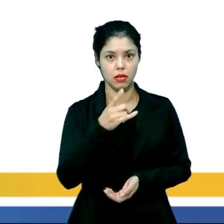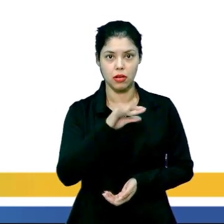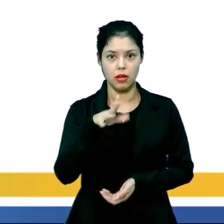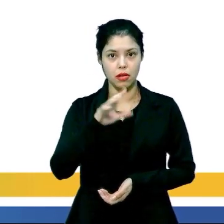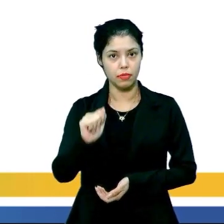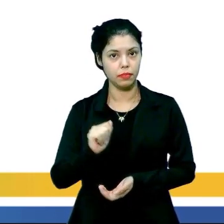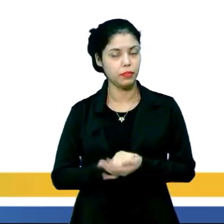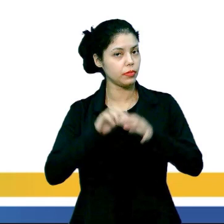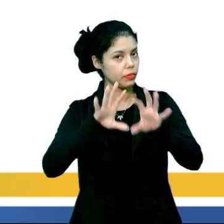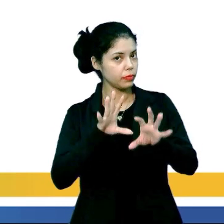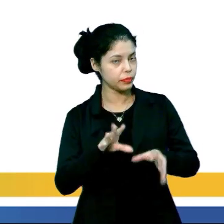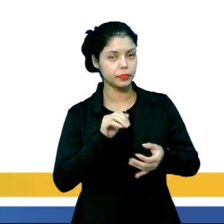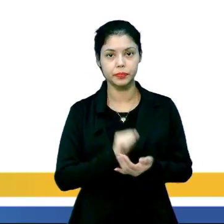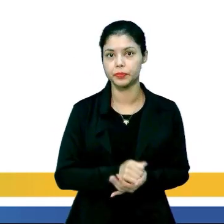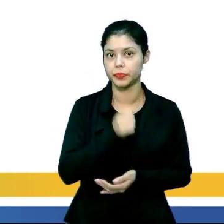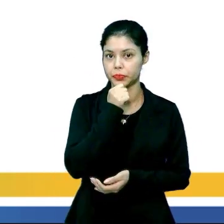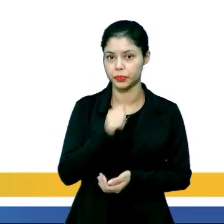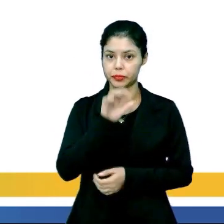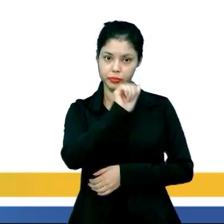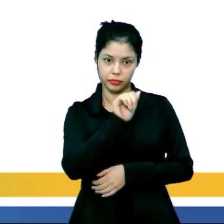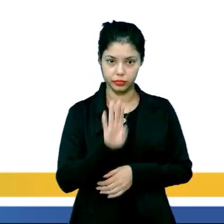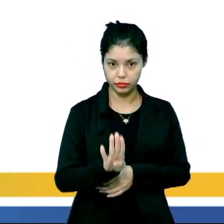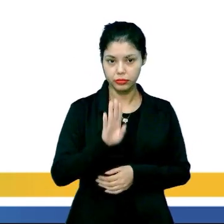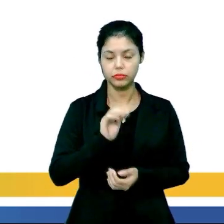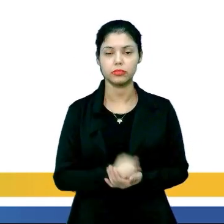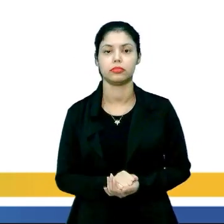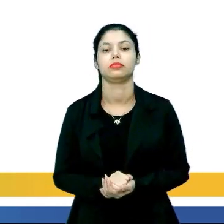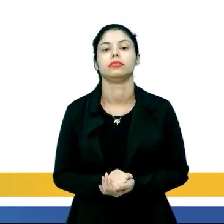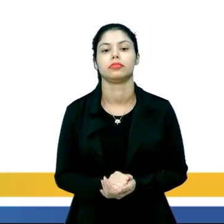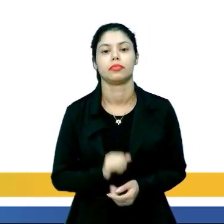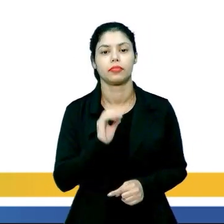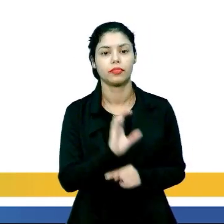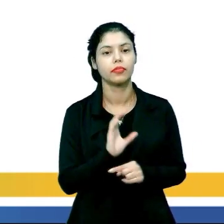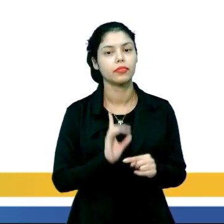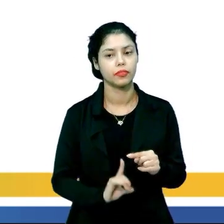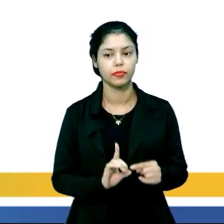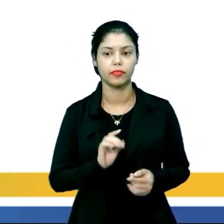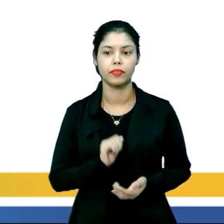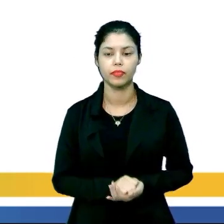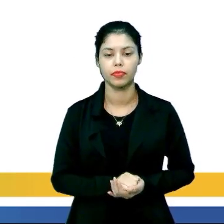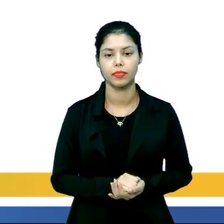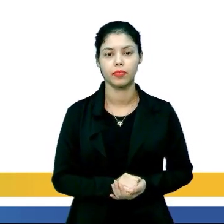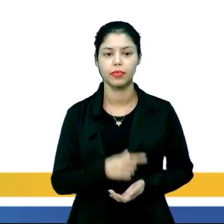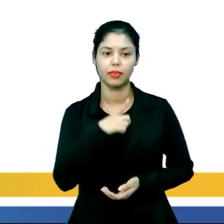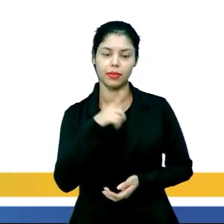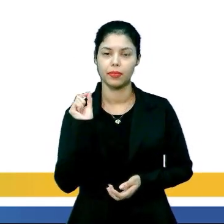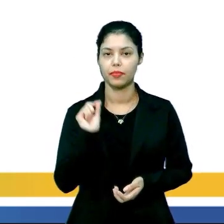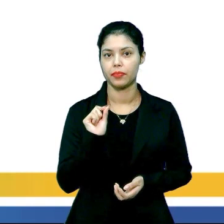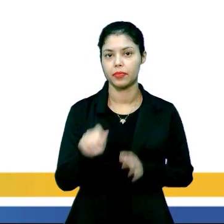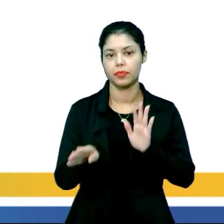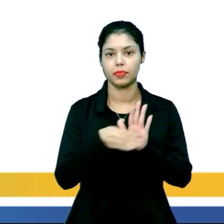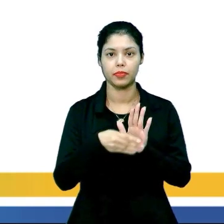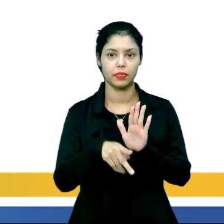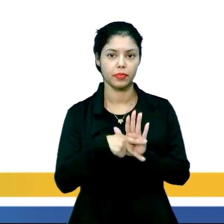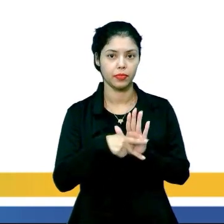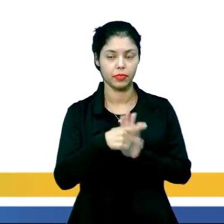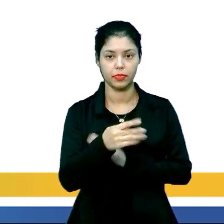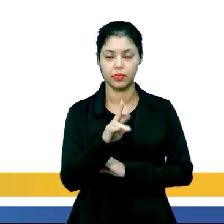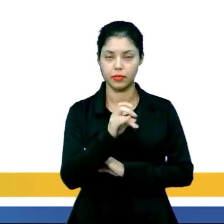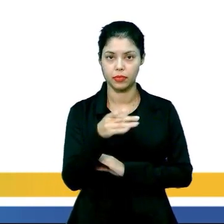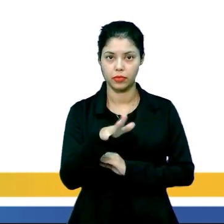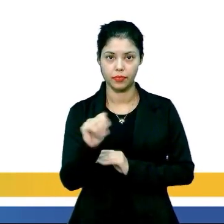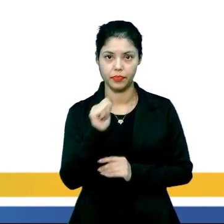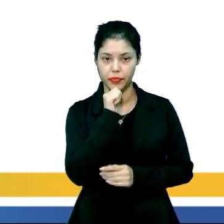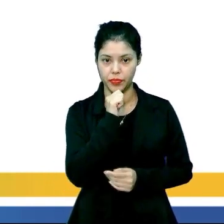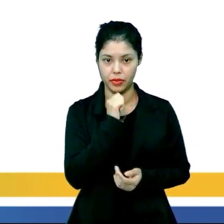proporção. Assim, se a razão entre A e B é igual à razão entre os números C e D, ela é uma proporção.